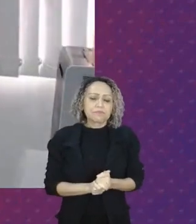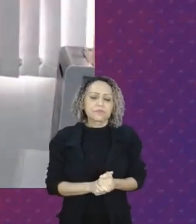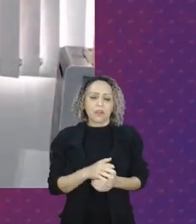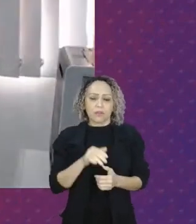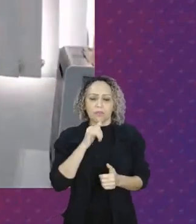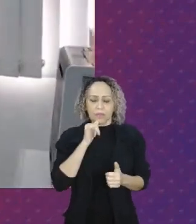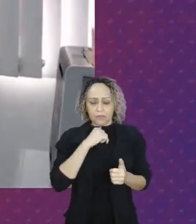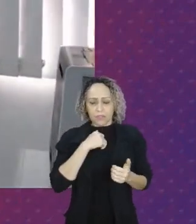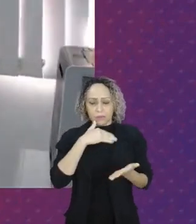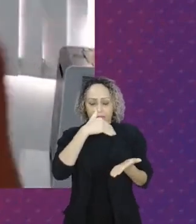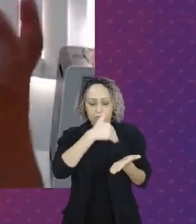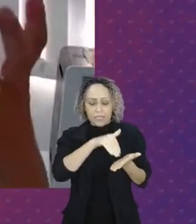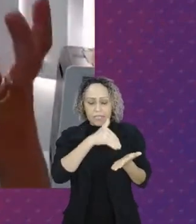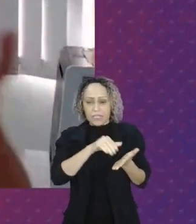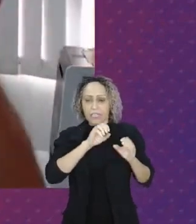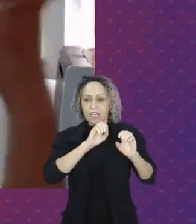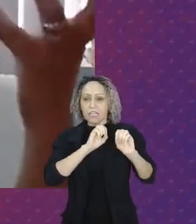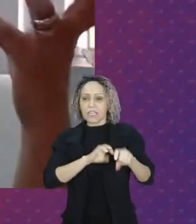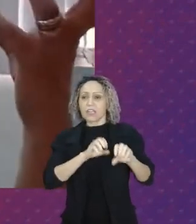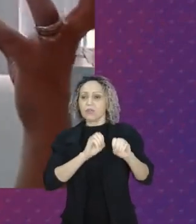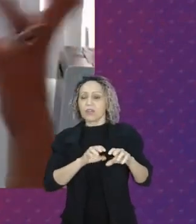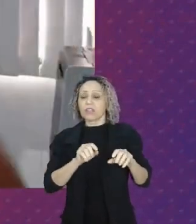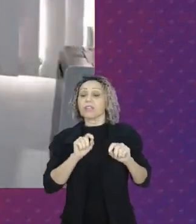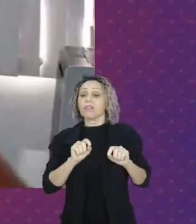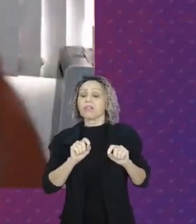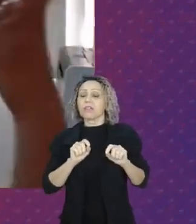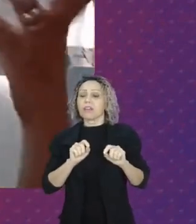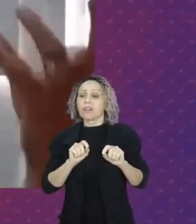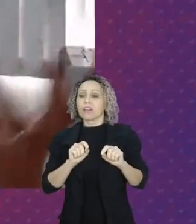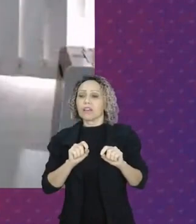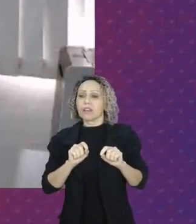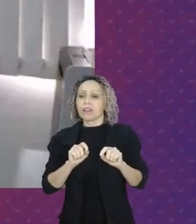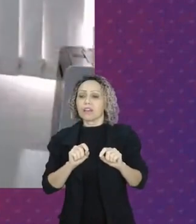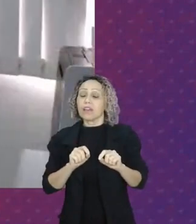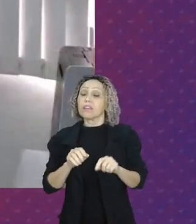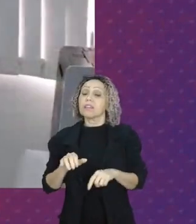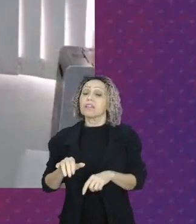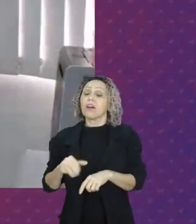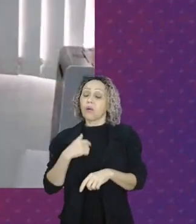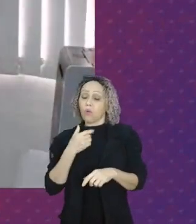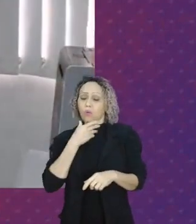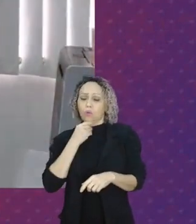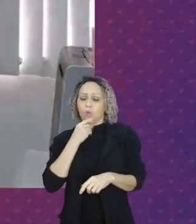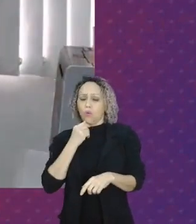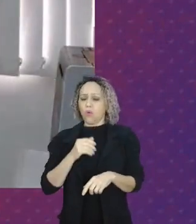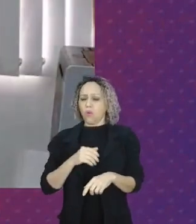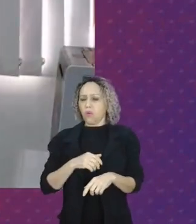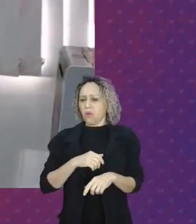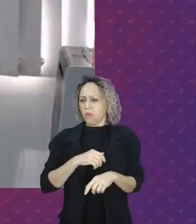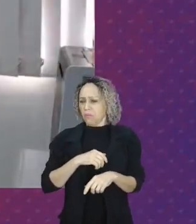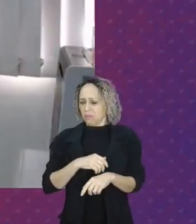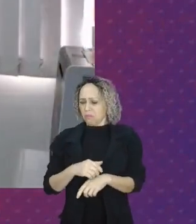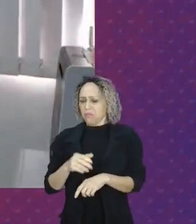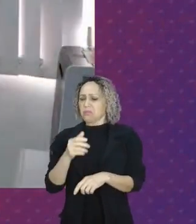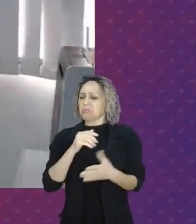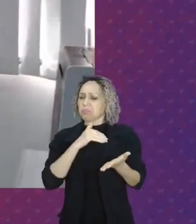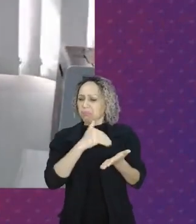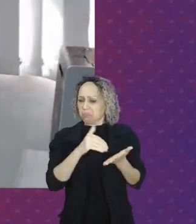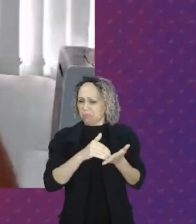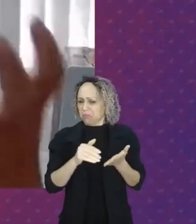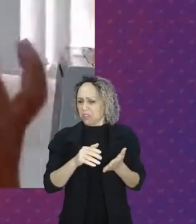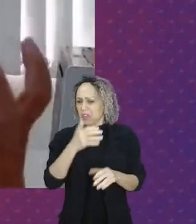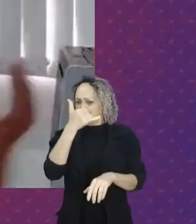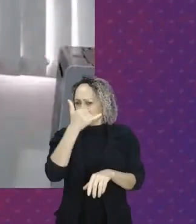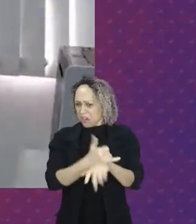de educação eram assumidas, né, os postos assumidos por homens. Nós tínhamos secretários de